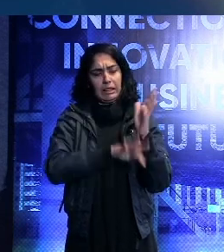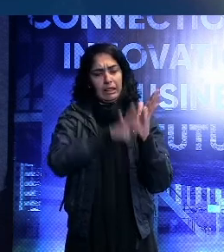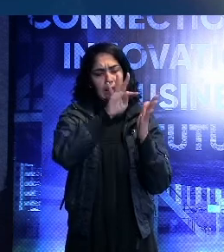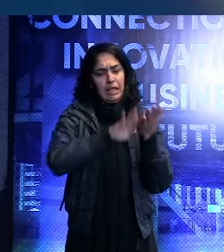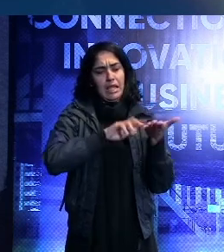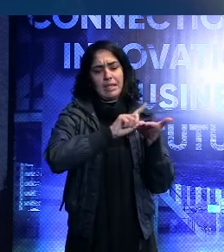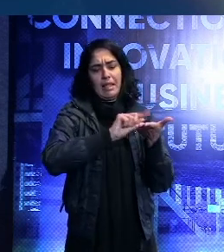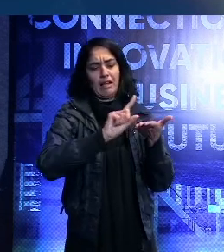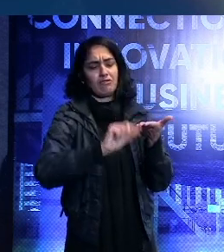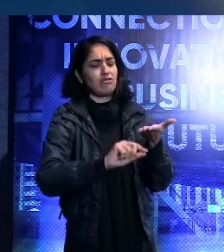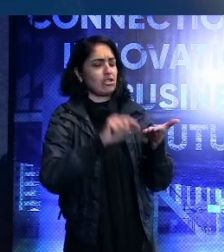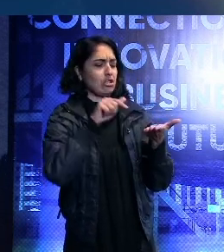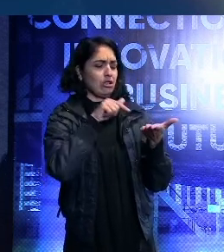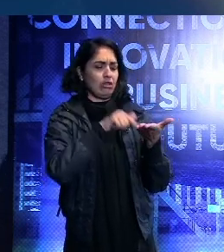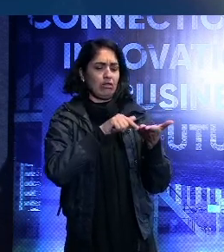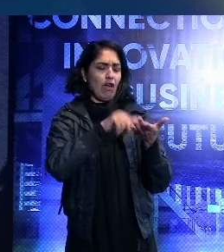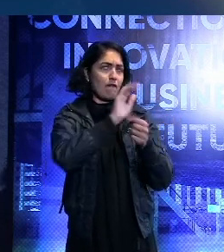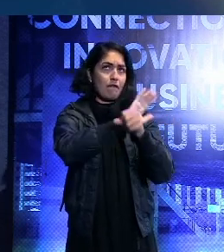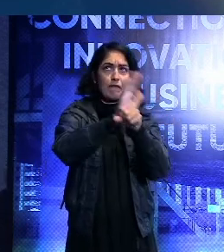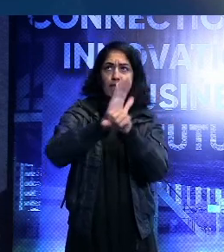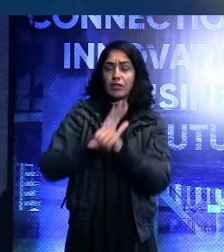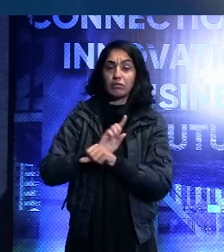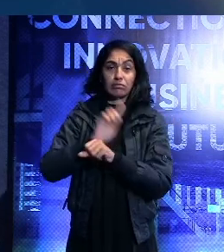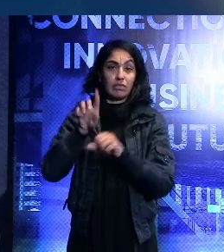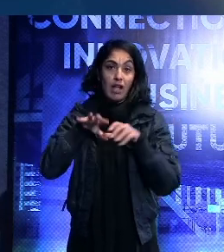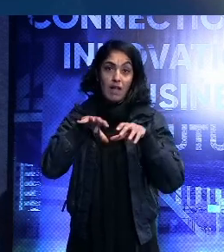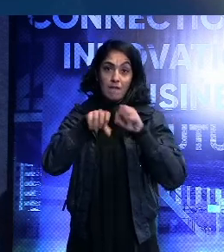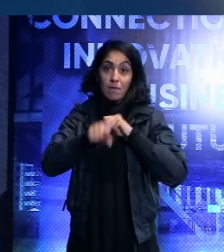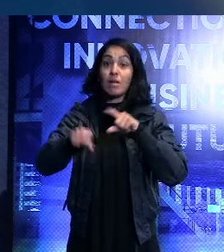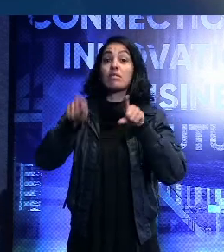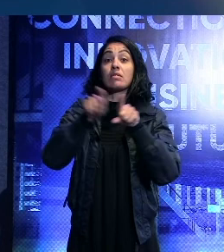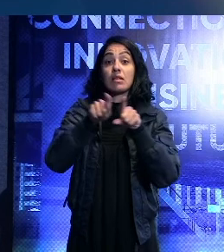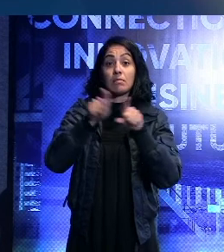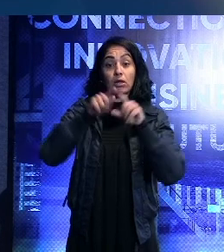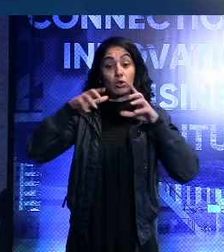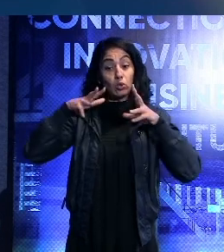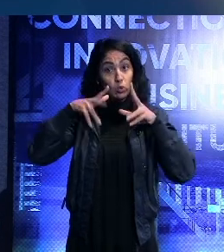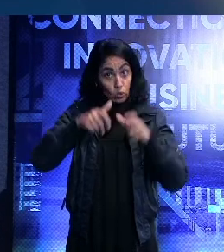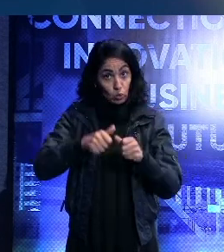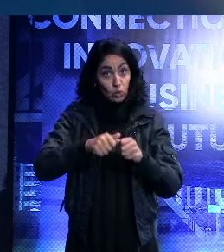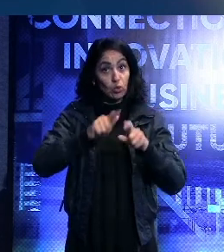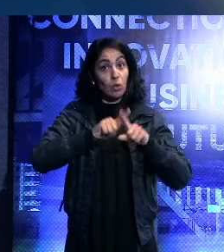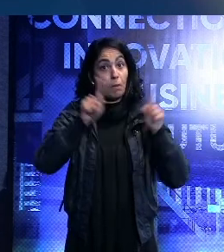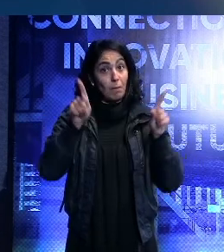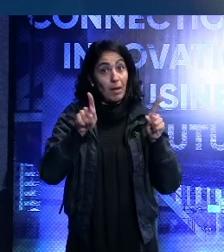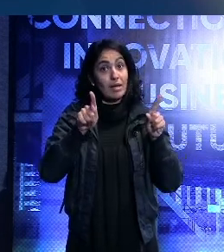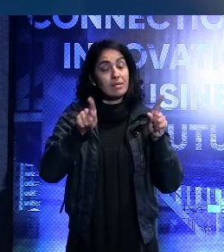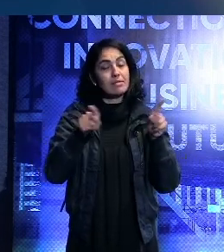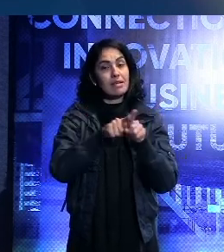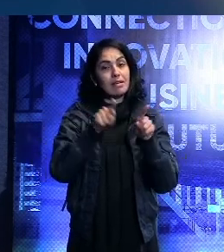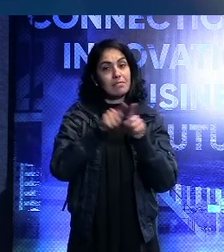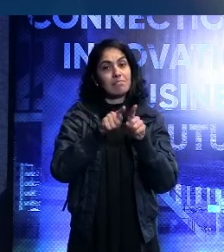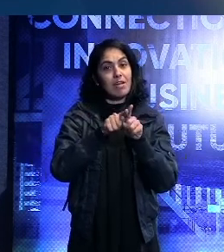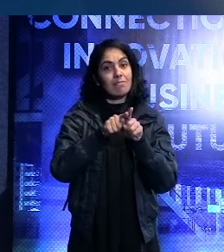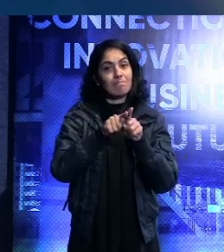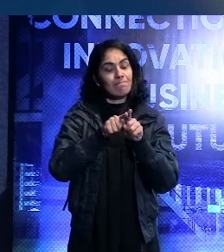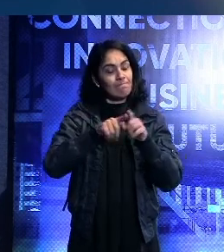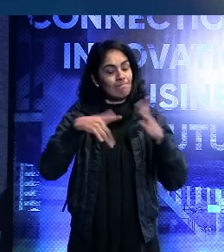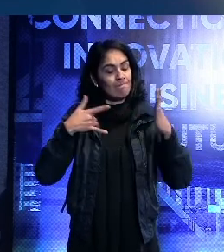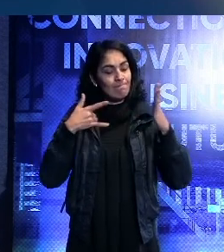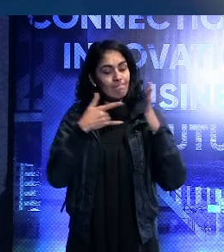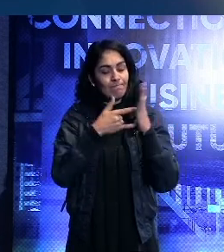artigos, com vídeos. Ele é formado também com isso tudo que eu falei. Mas o desenvolvedor, cara,